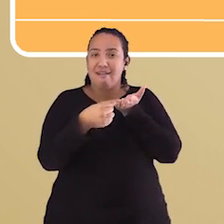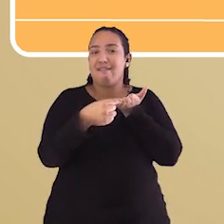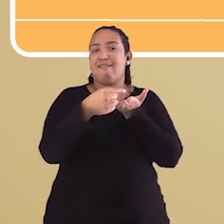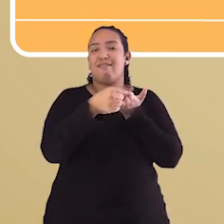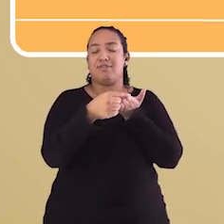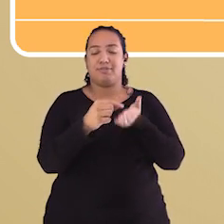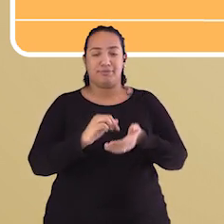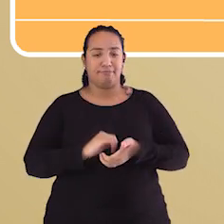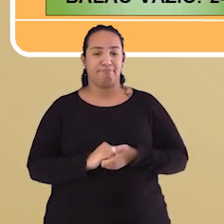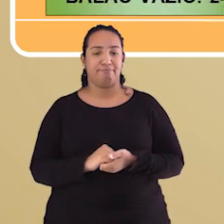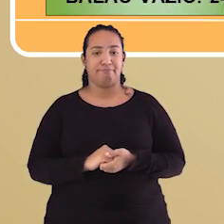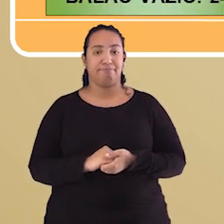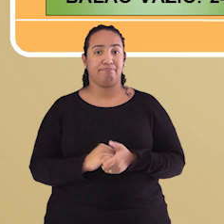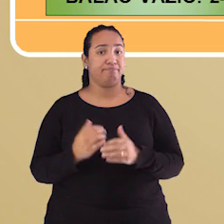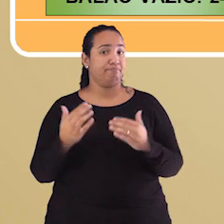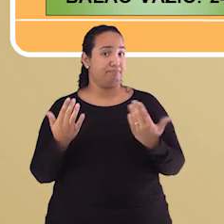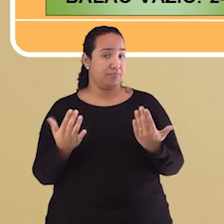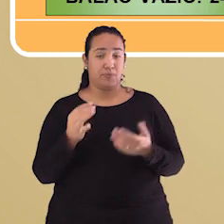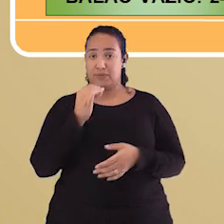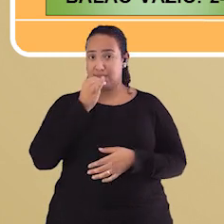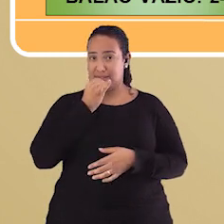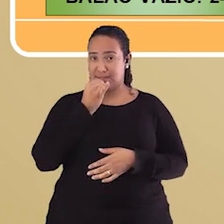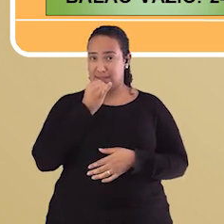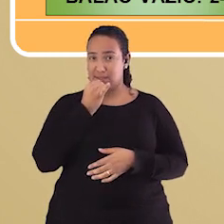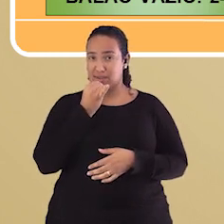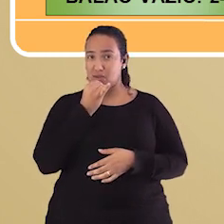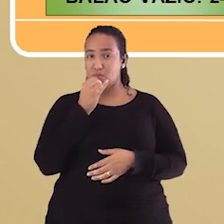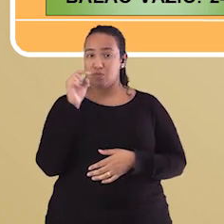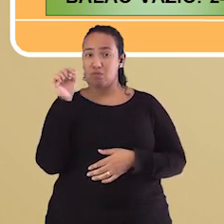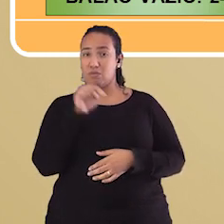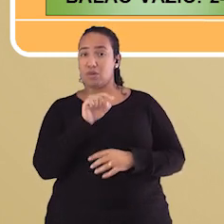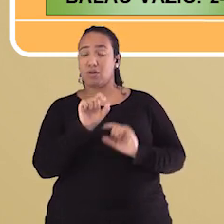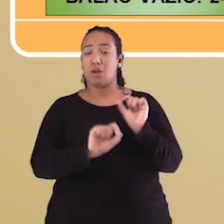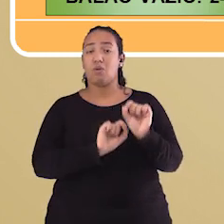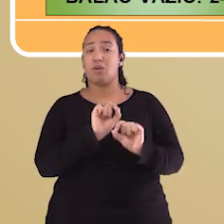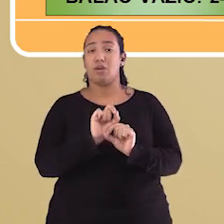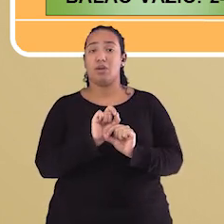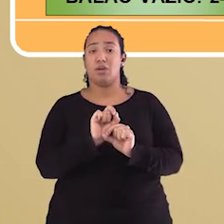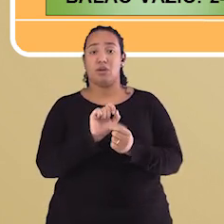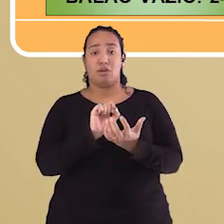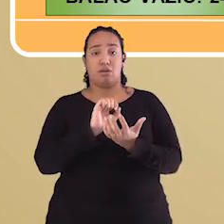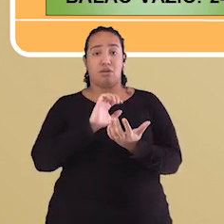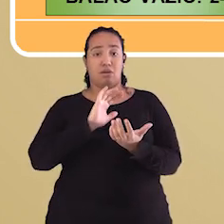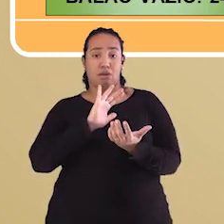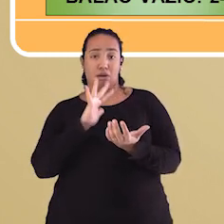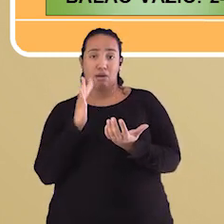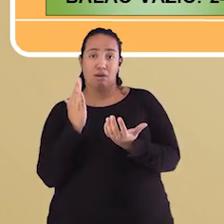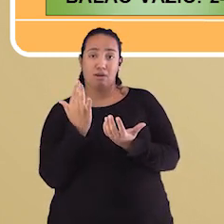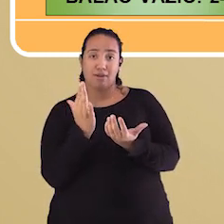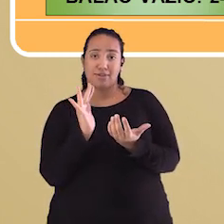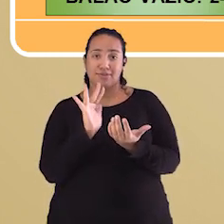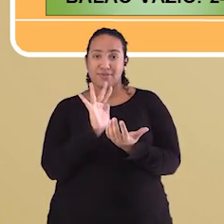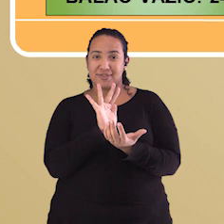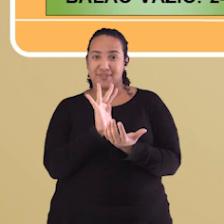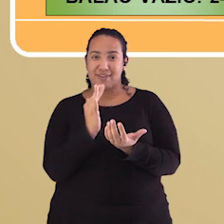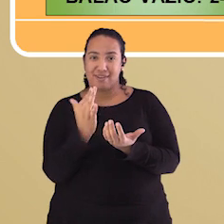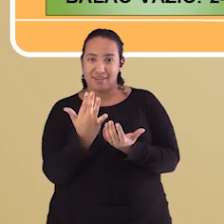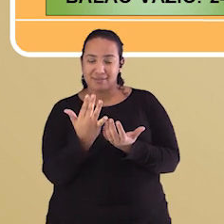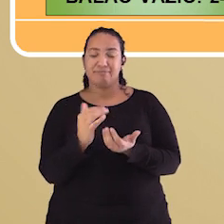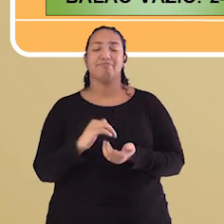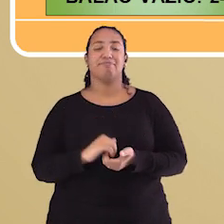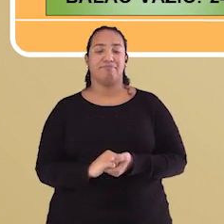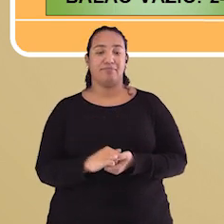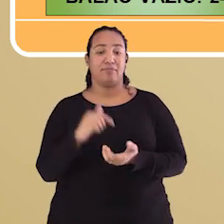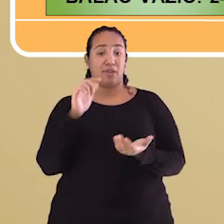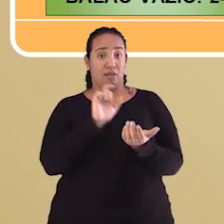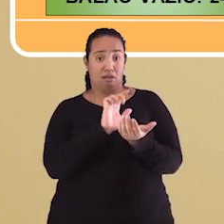que o constituem. Um exemplo clássico de matéria é o ar atmosférico que respiramos. Apesar